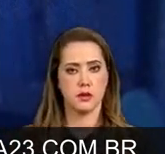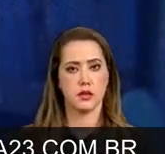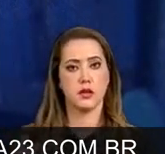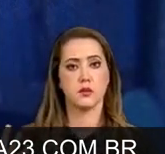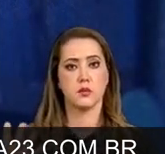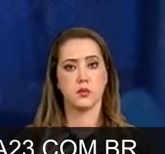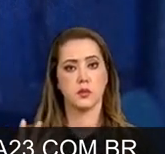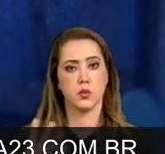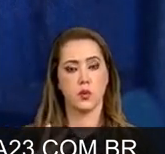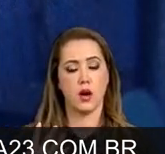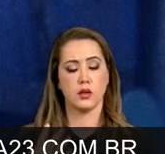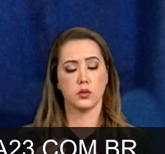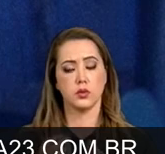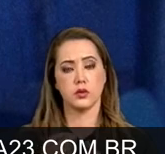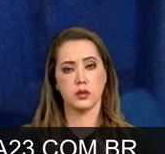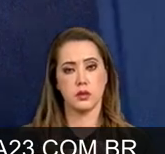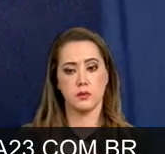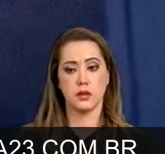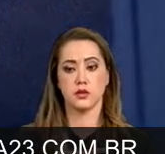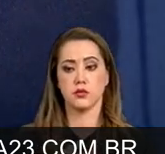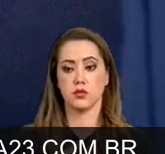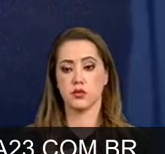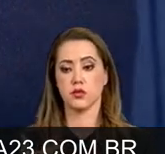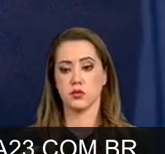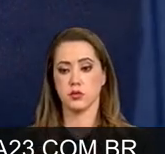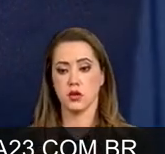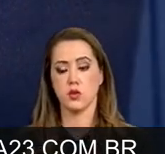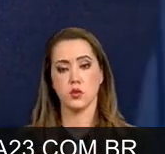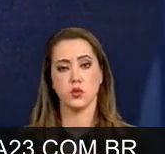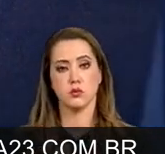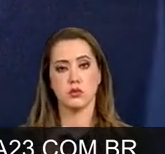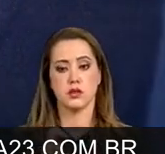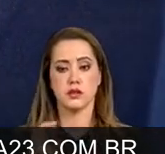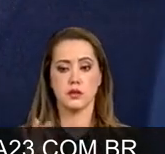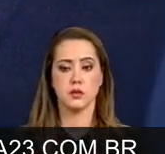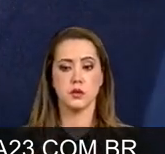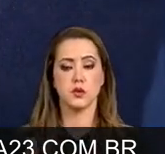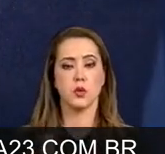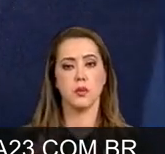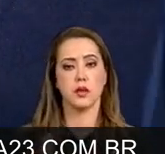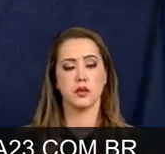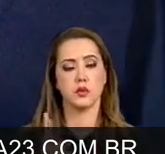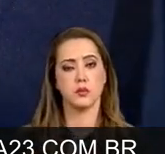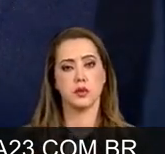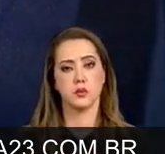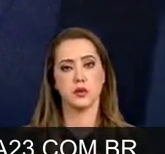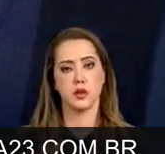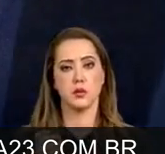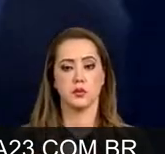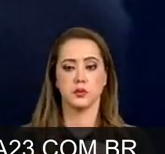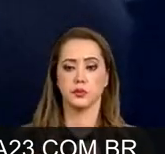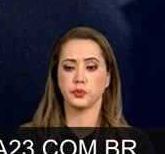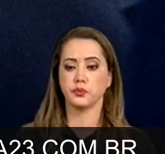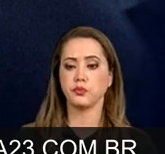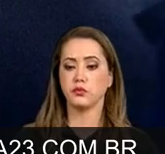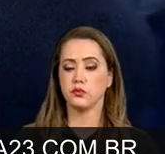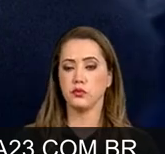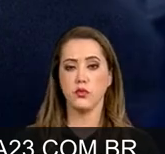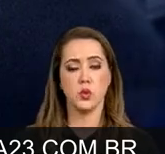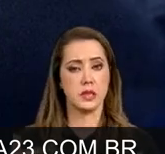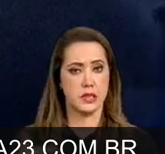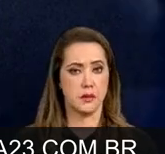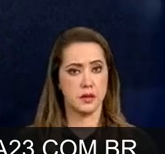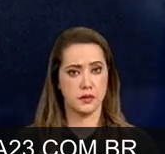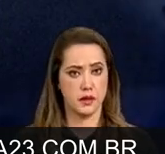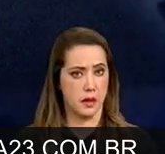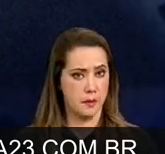quarto trimestre de 2023, um aumento de 5% em relação ao mesmo período do ano passado. Os postos de trabalho devem